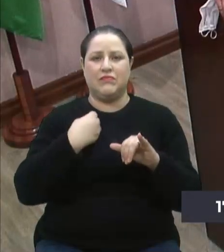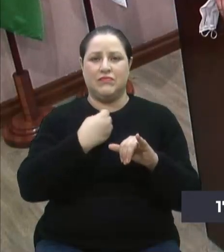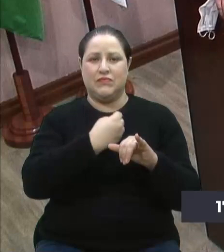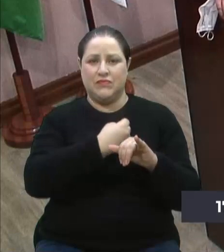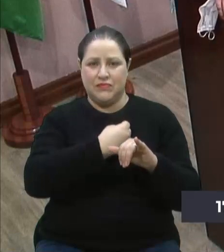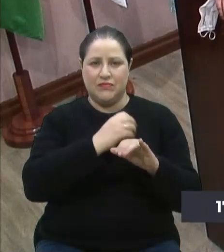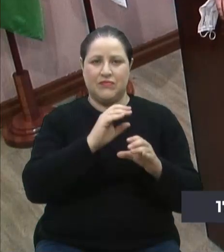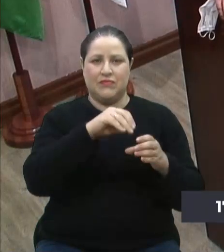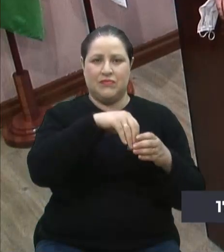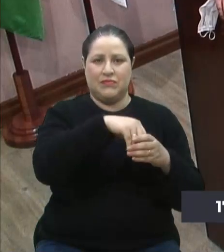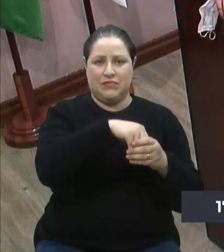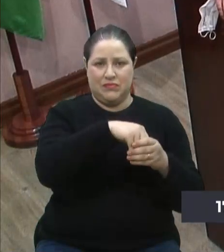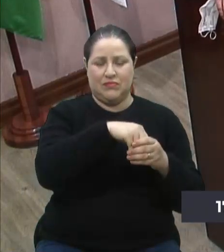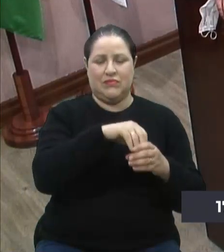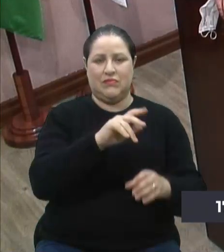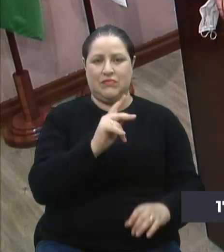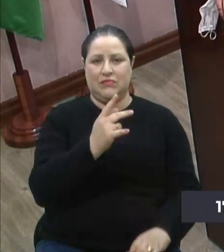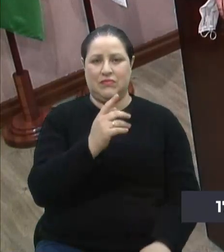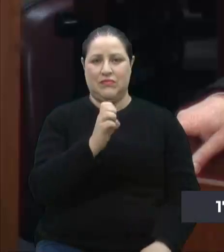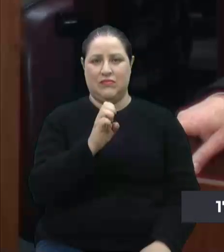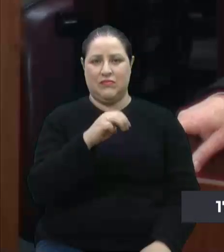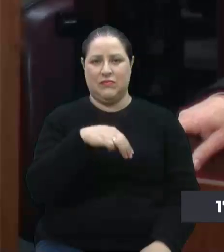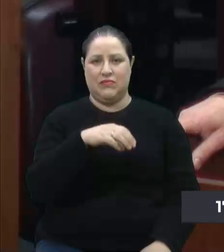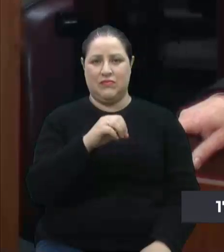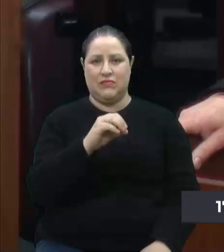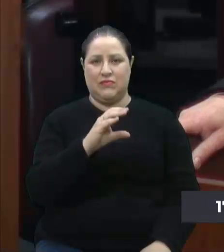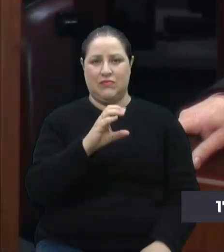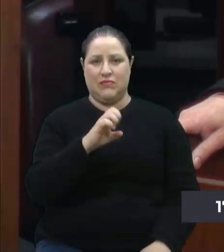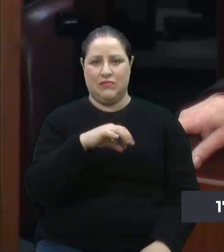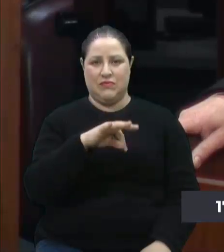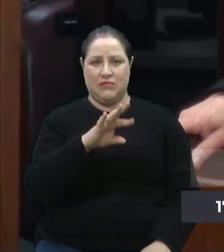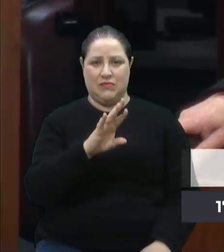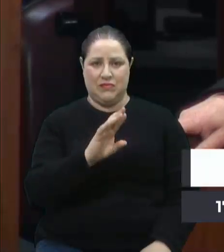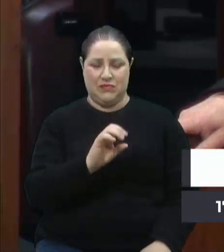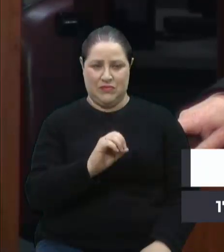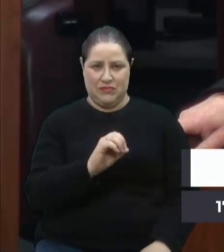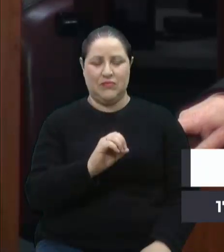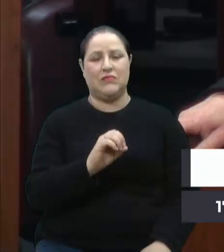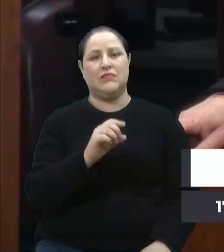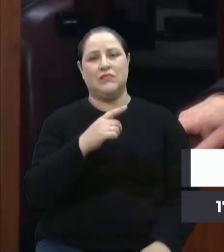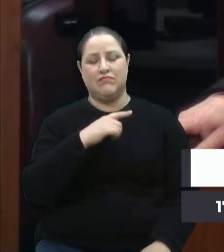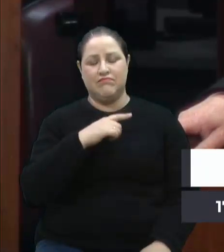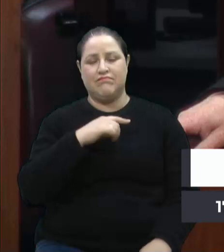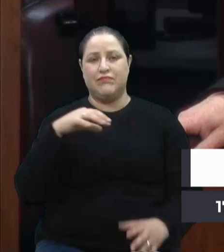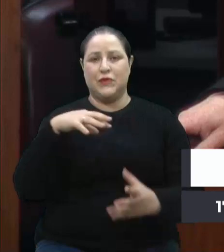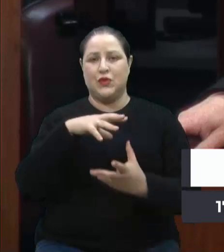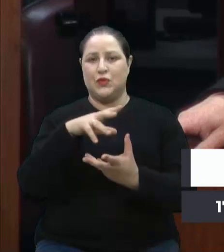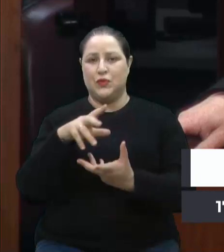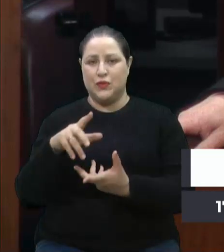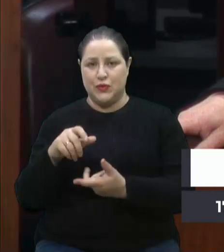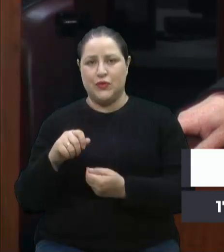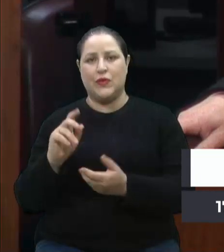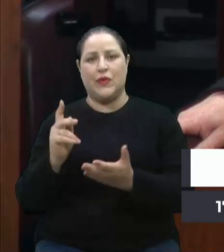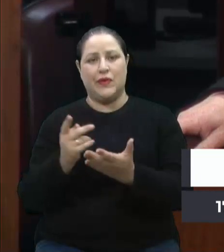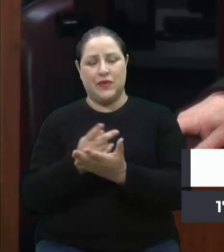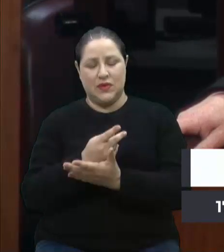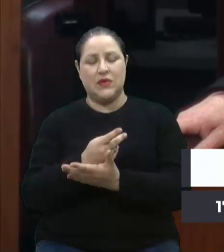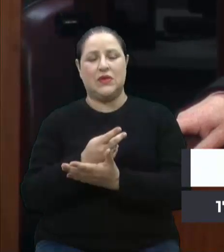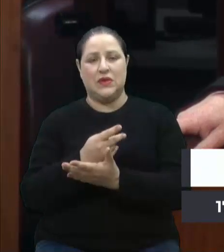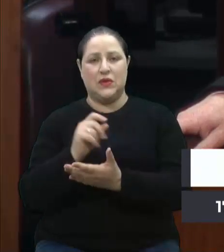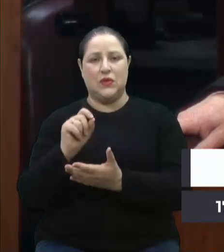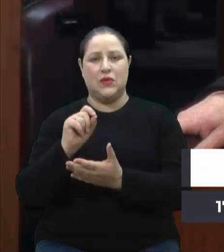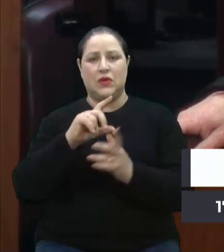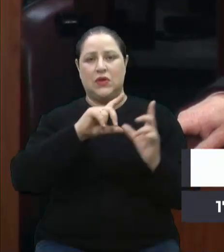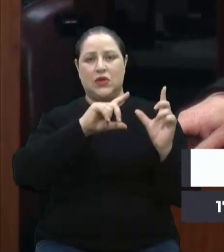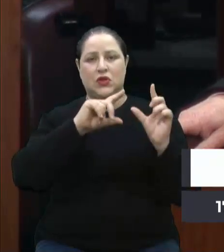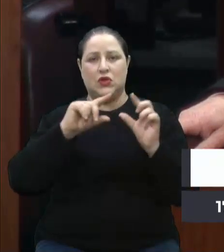e nós vivemos um fenômeno Mundial que é a questão da queda das doações de sangue tá